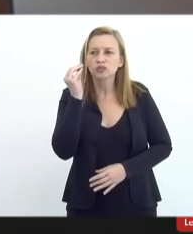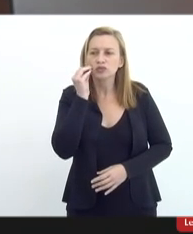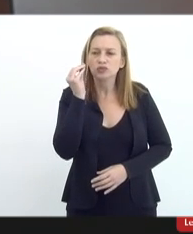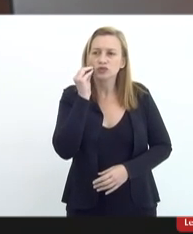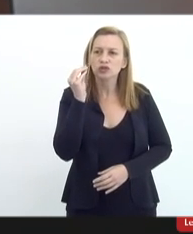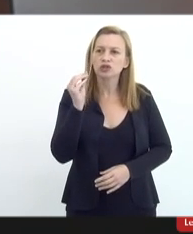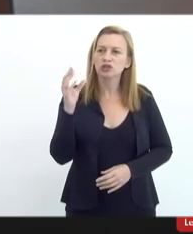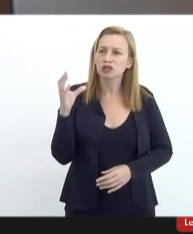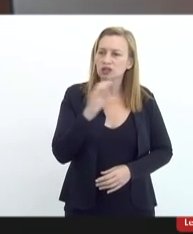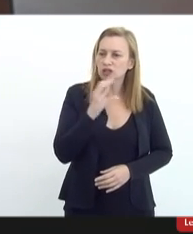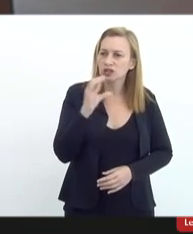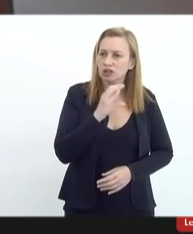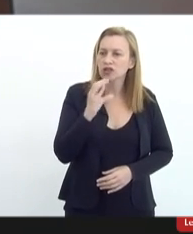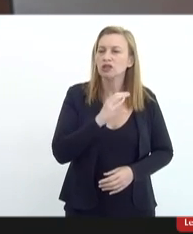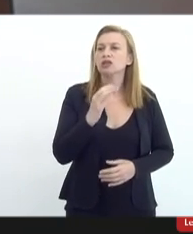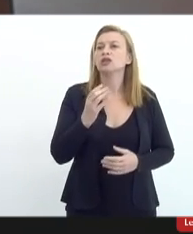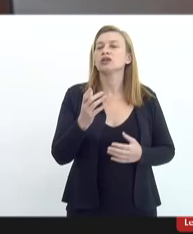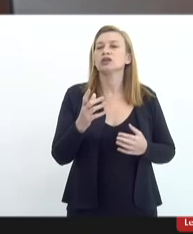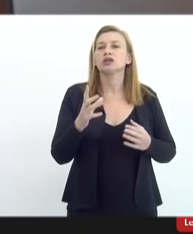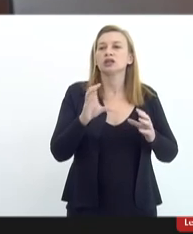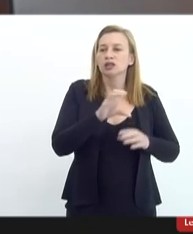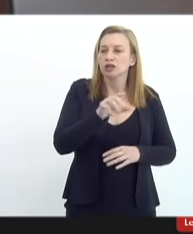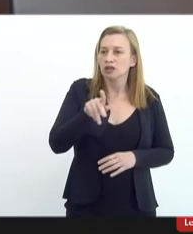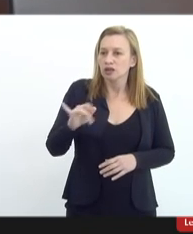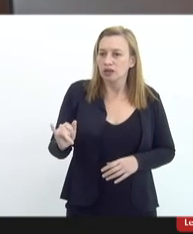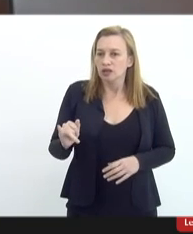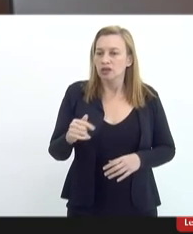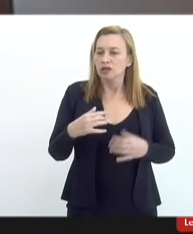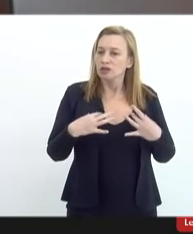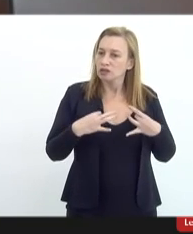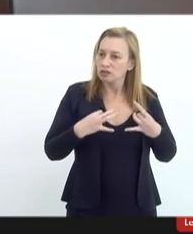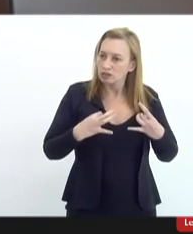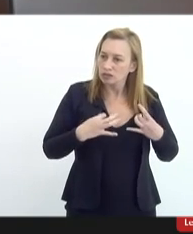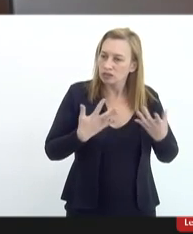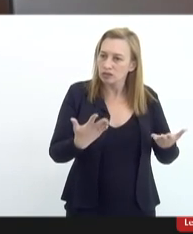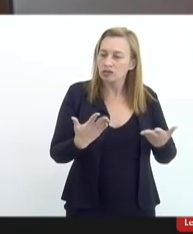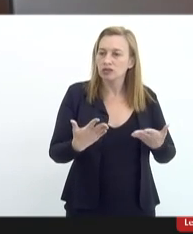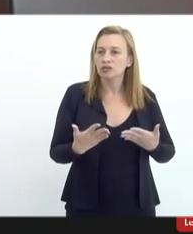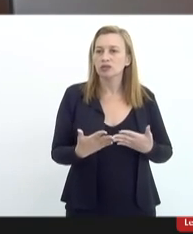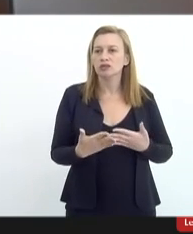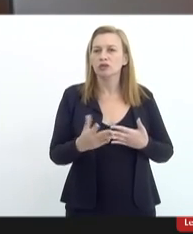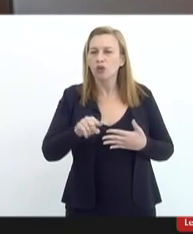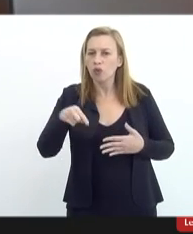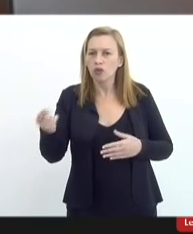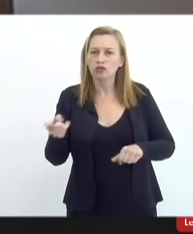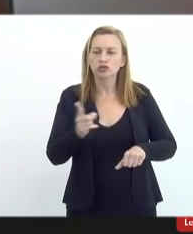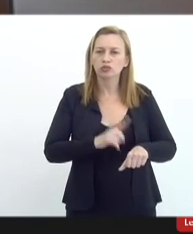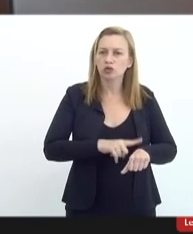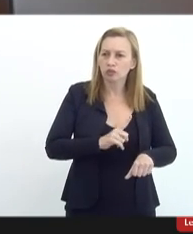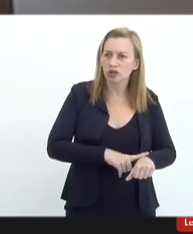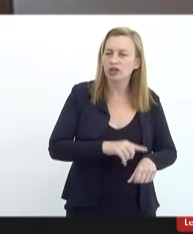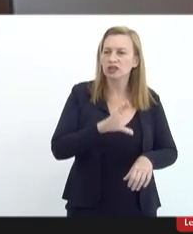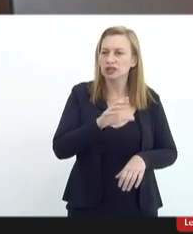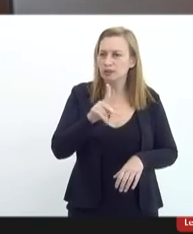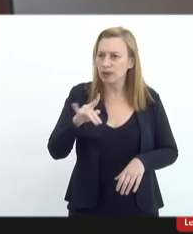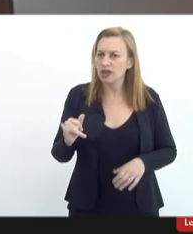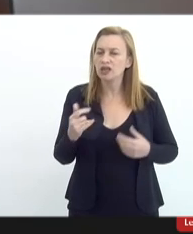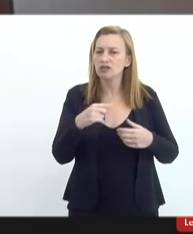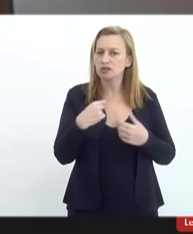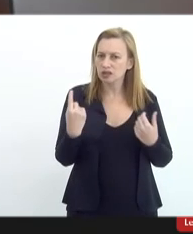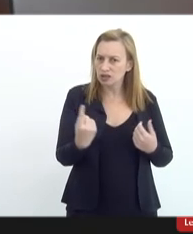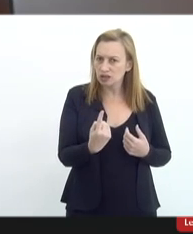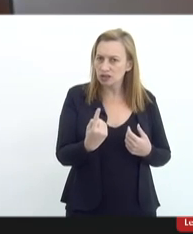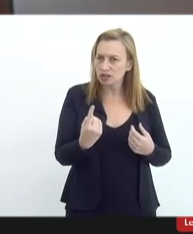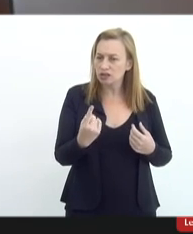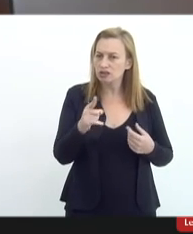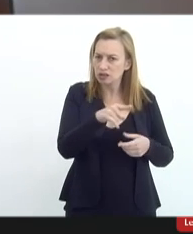oportunidade e a urgência dessa CPI, e eu estou disponível aí para outros momentos da CPI também, no que vocês